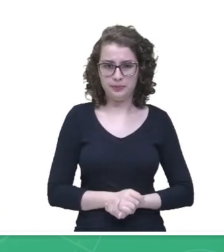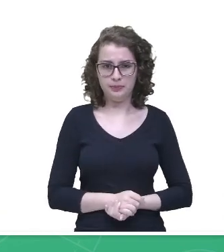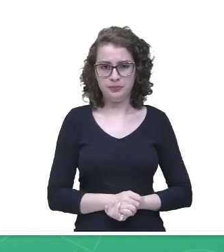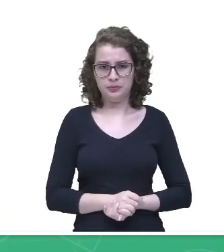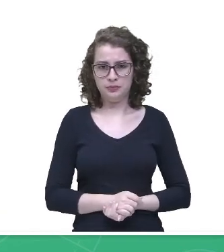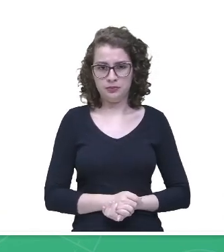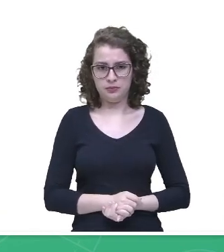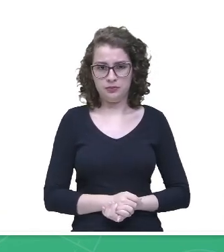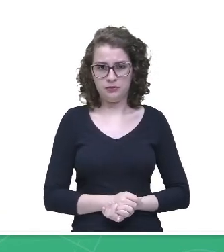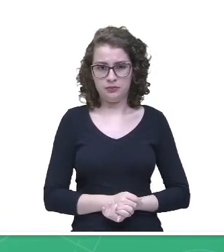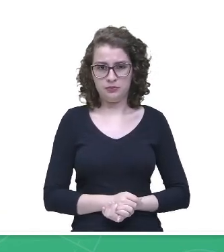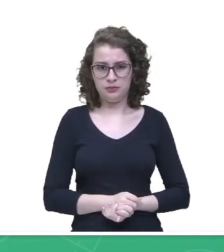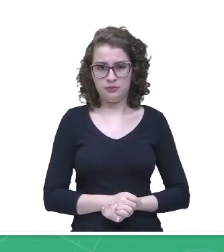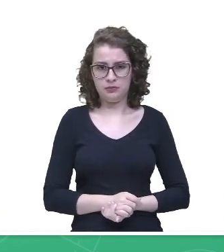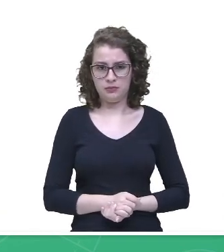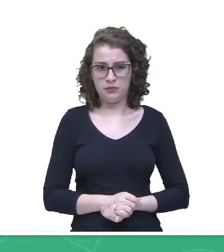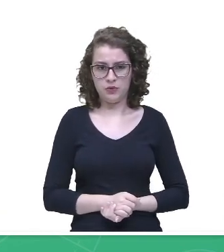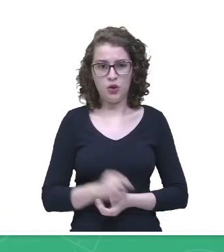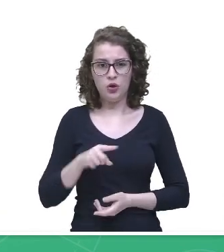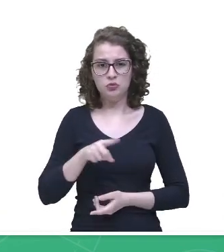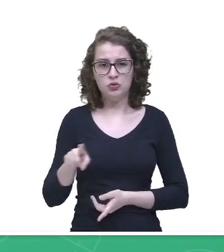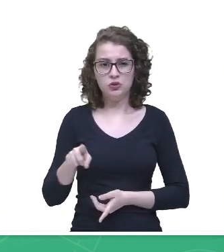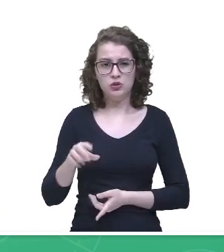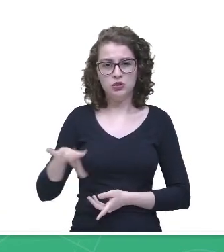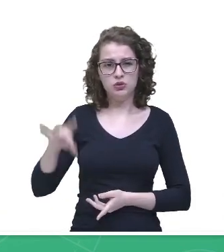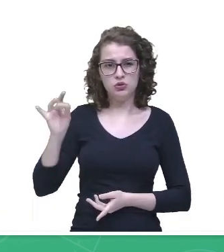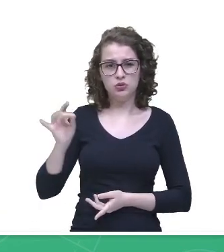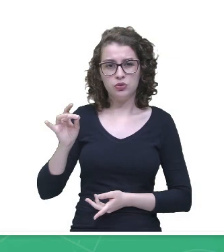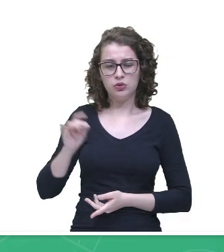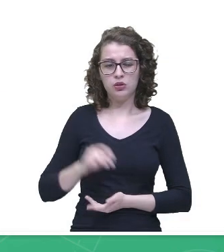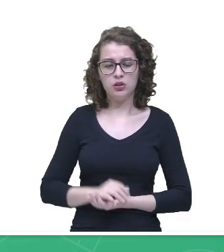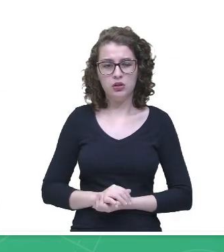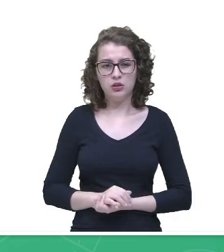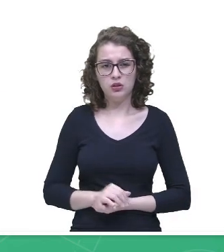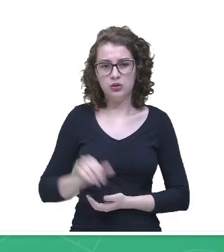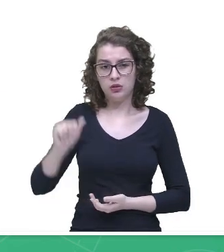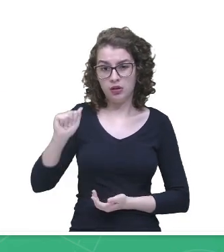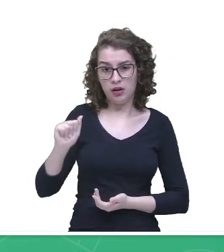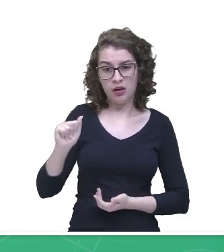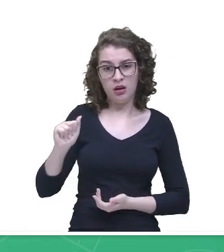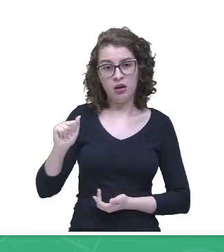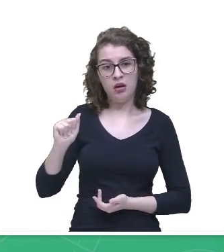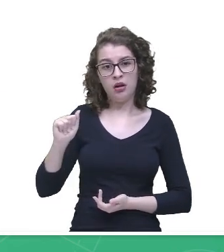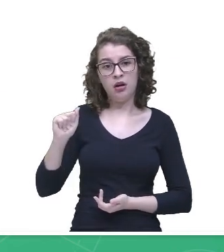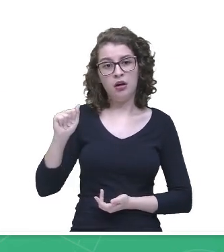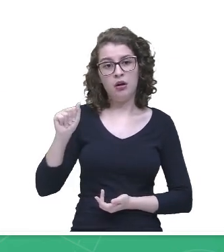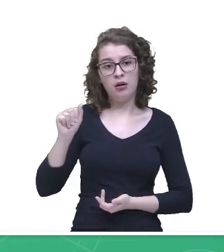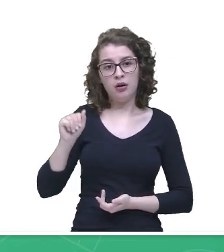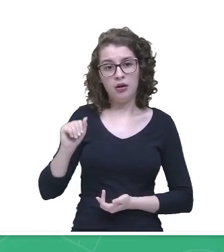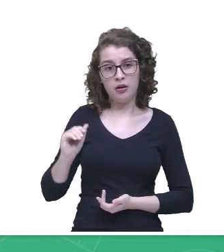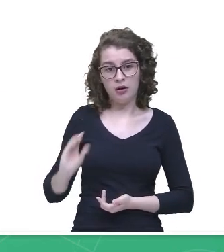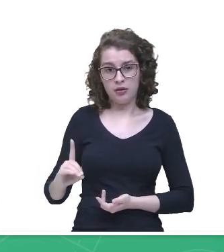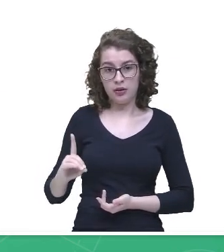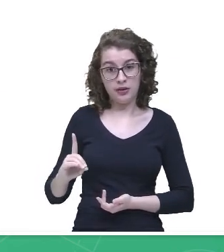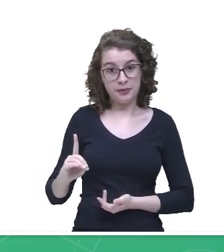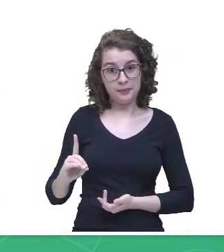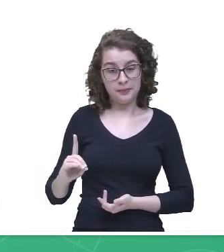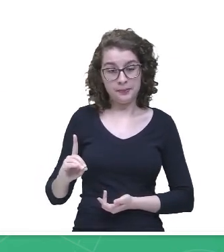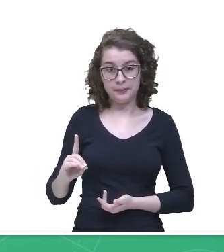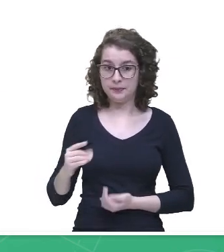as alternativas, né? Vocês marcaram aí, eu vi algumas respostas na letra A e vi na letra D,